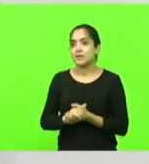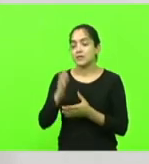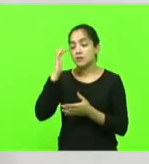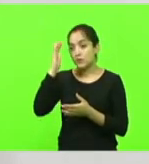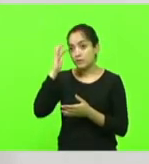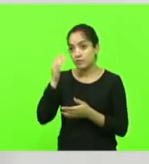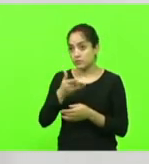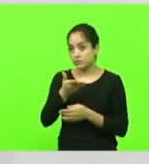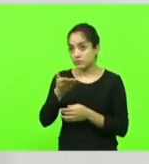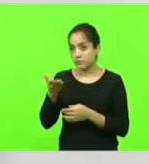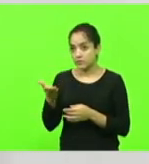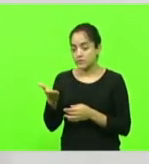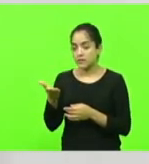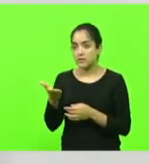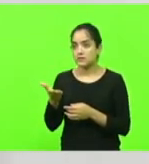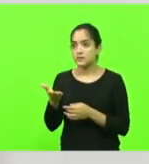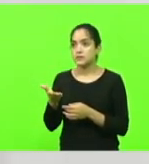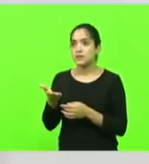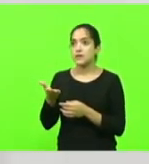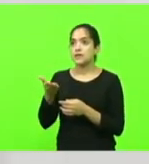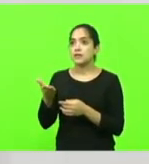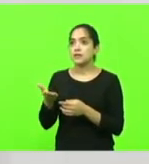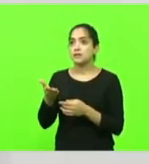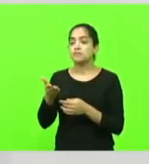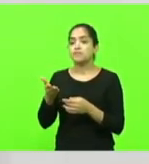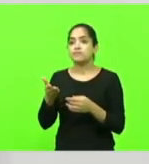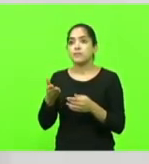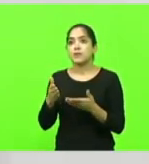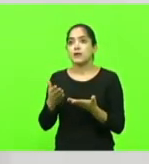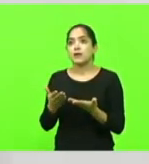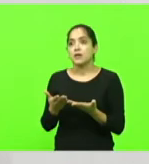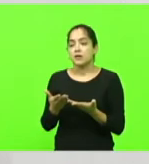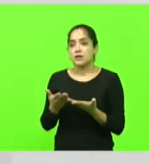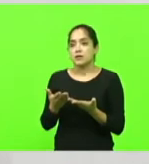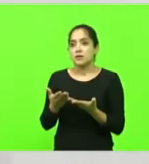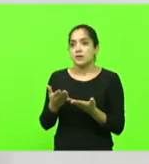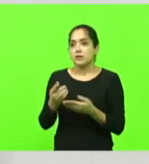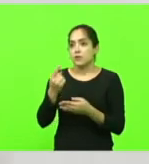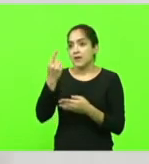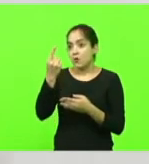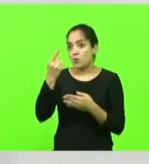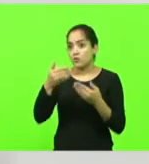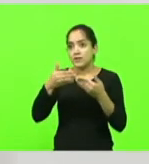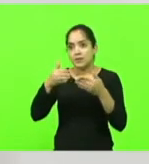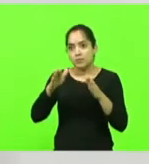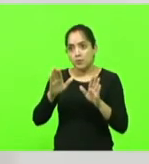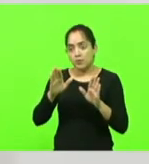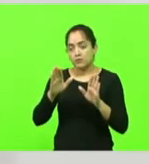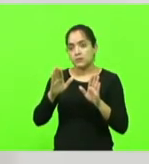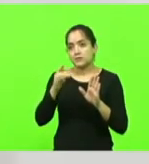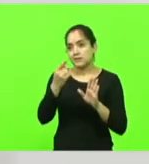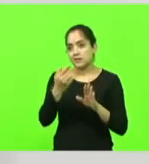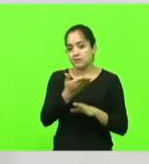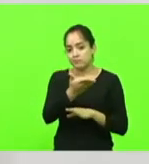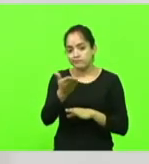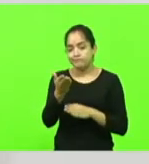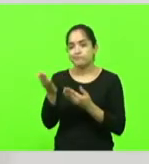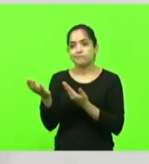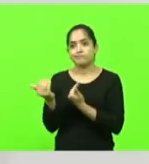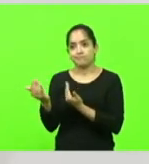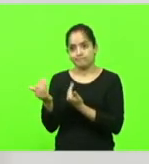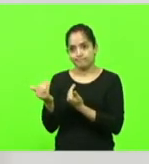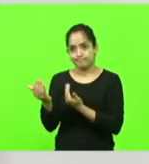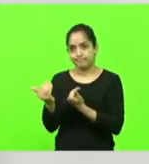senhores e senhoras deputados que o Estado não pode fechar a única porta que se abre, talvez, para esses adolescentes, para a